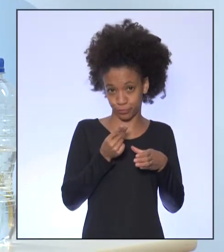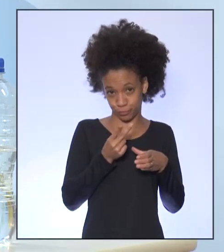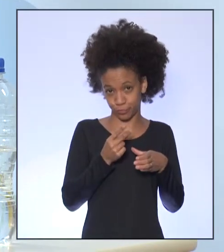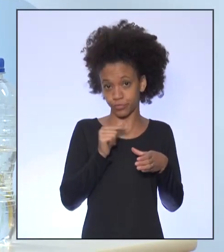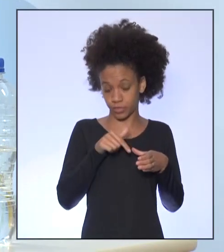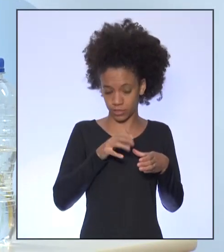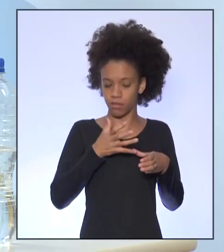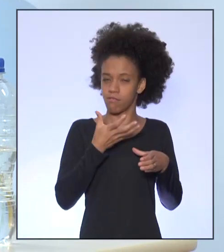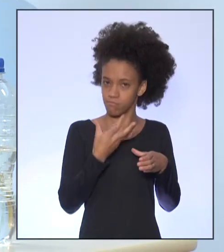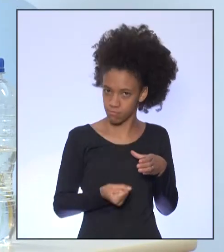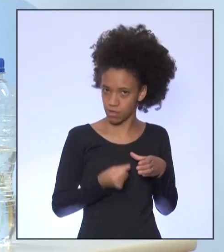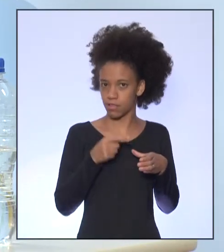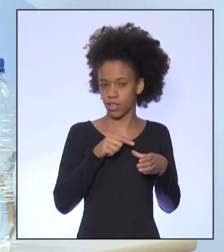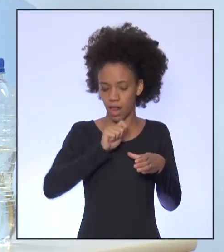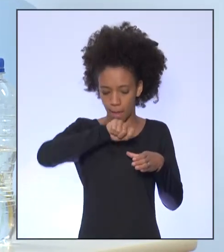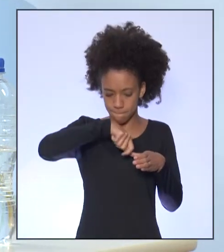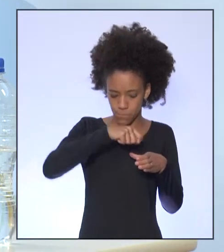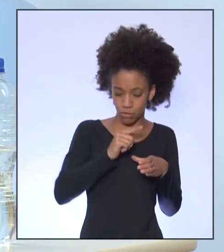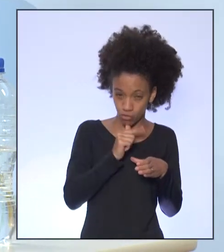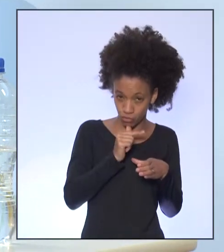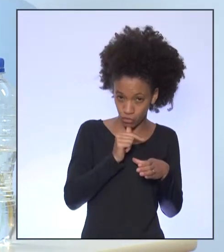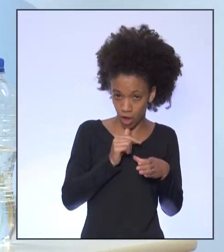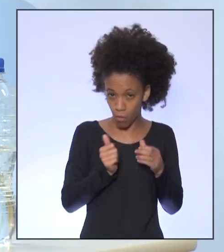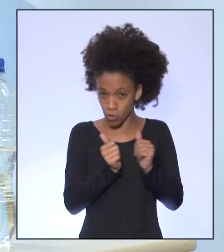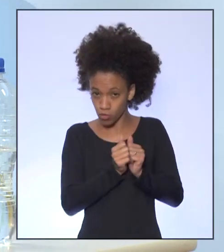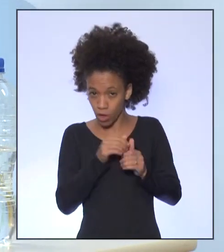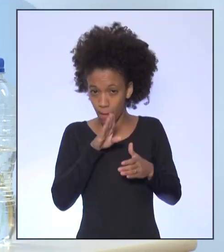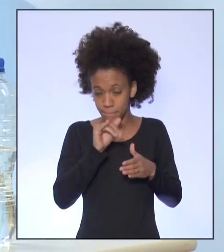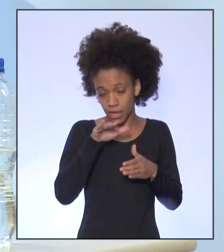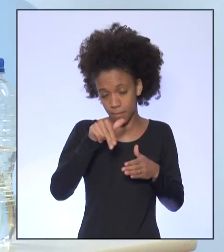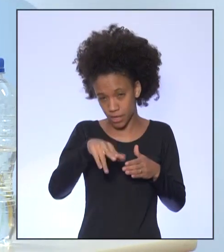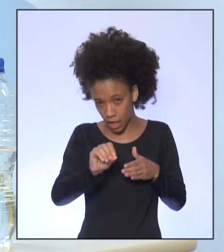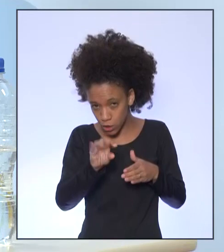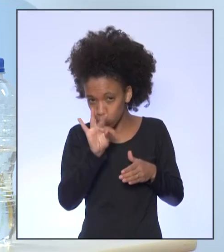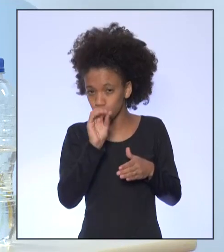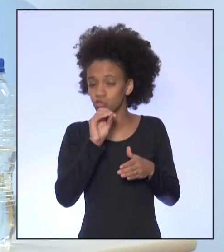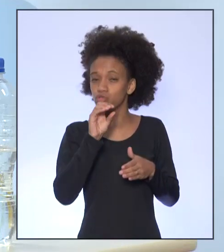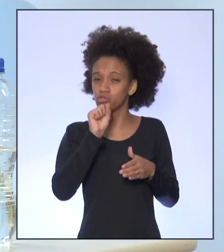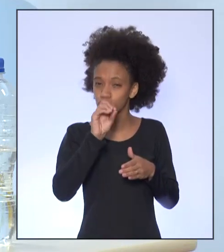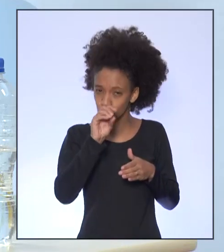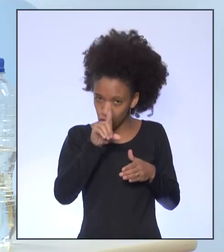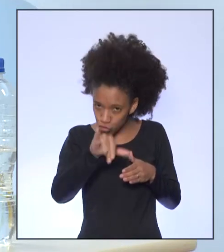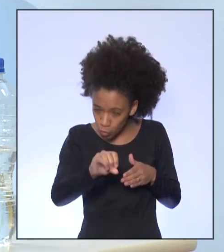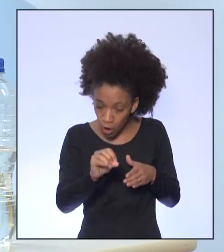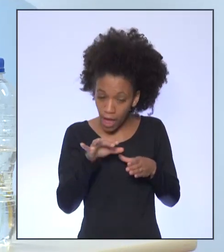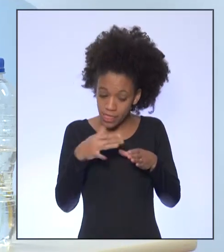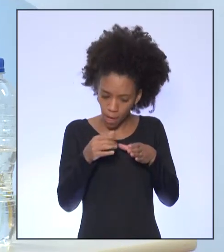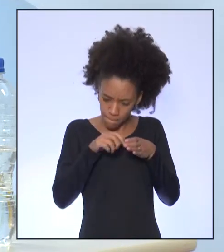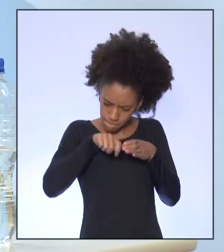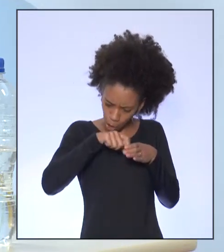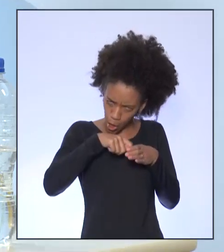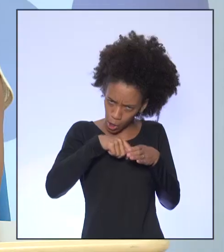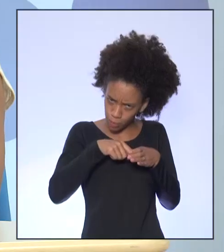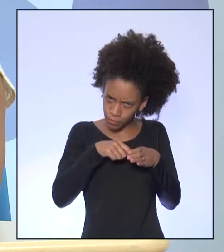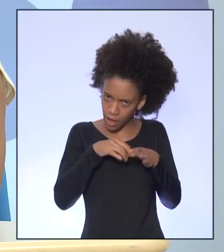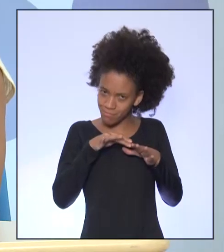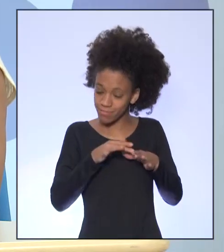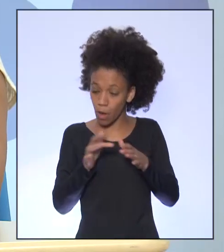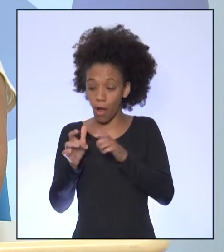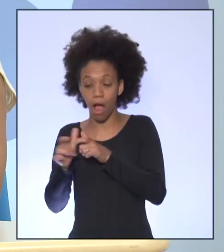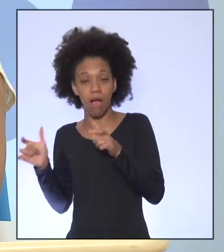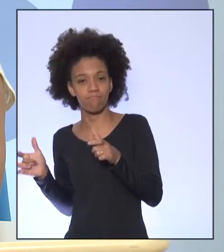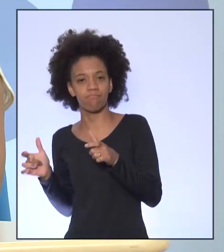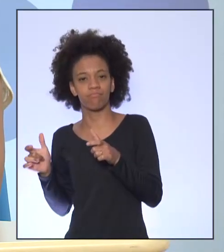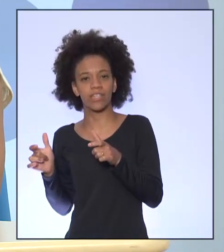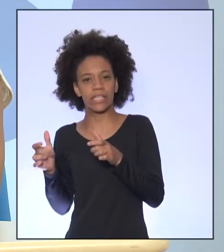que foi a mistura de água e bicarbonato de sódio. Então, alguns alunos acertaram, mas a grande maioria